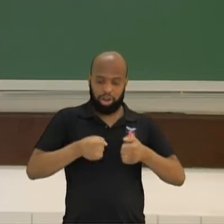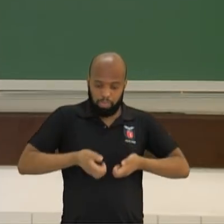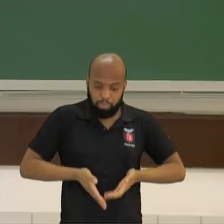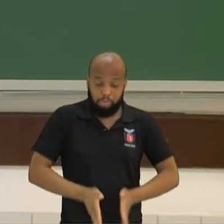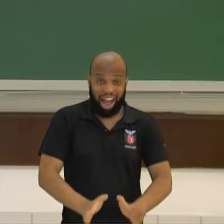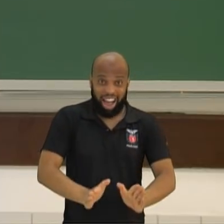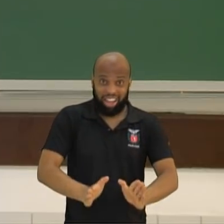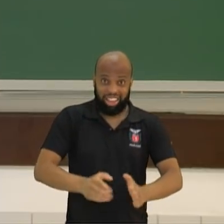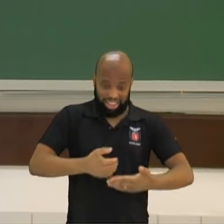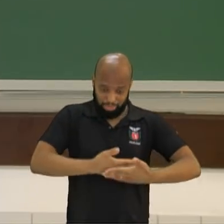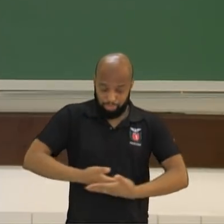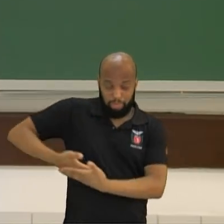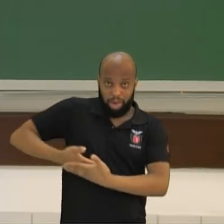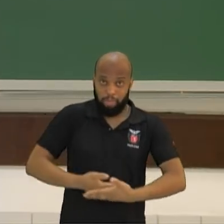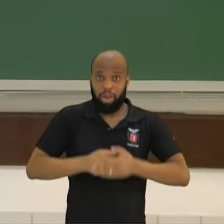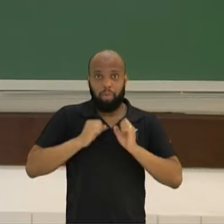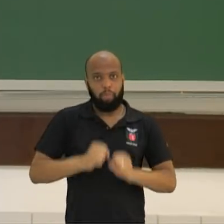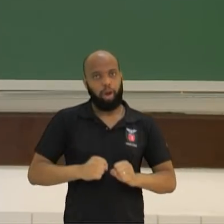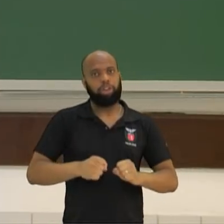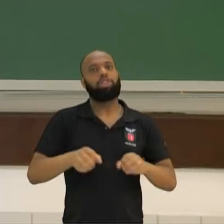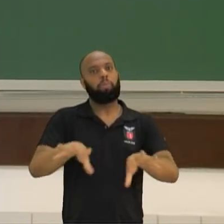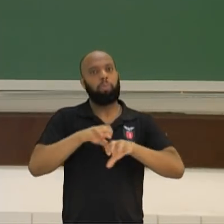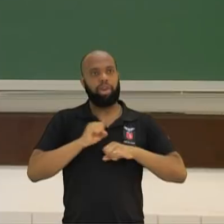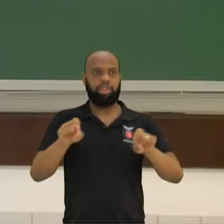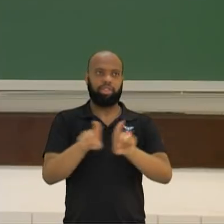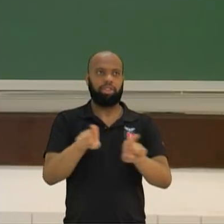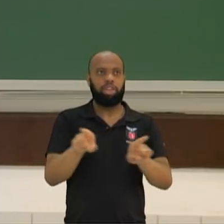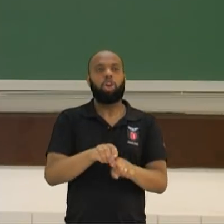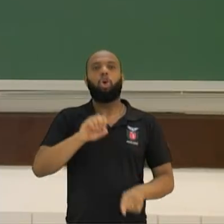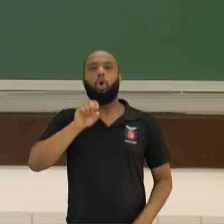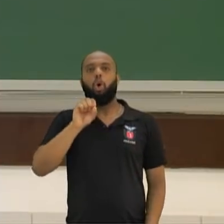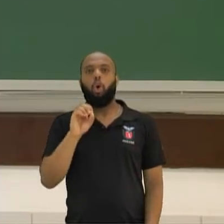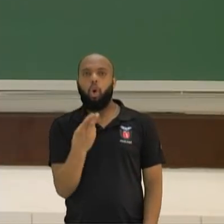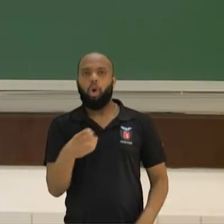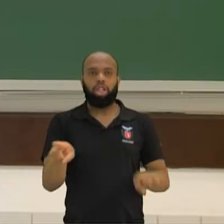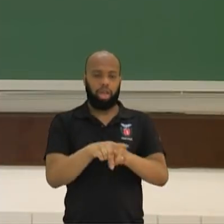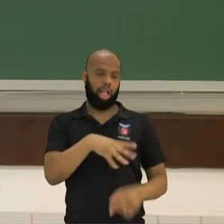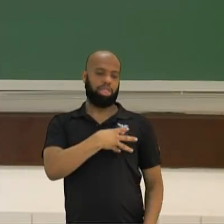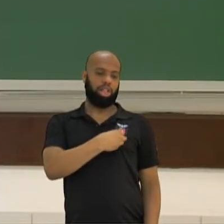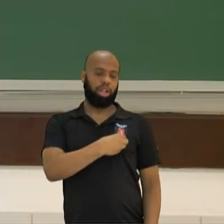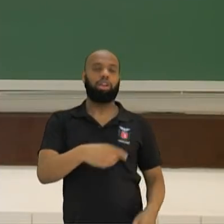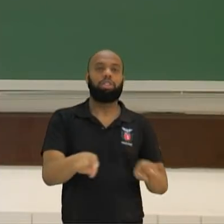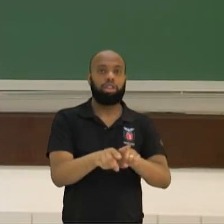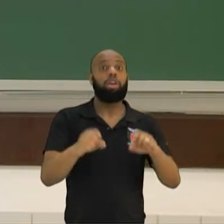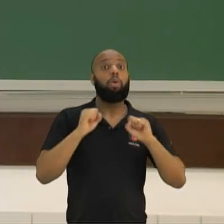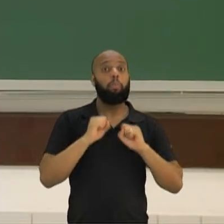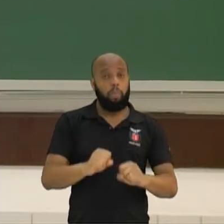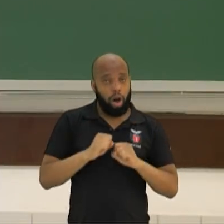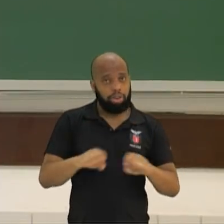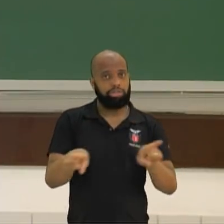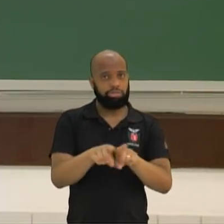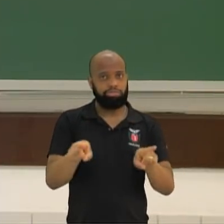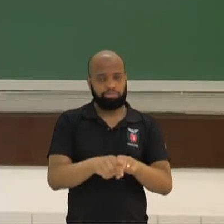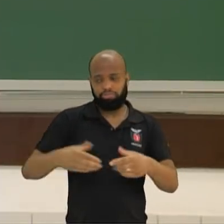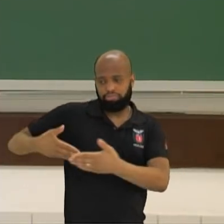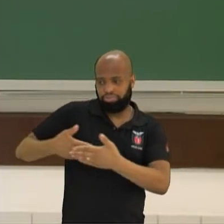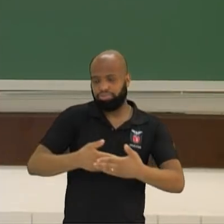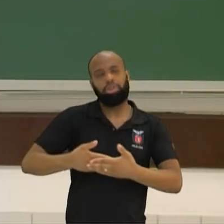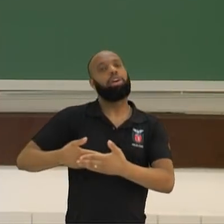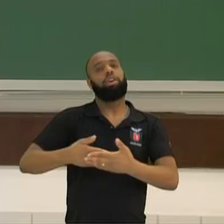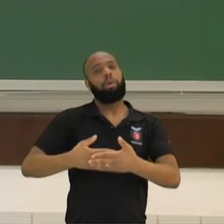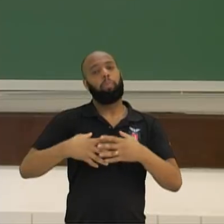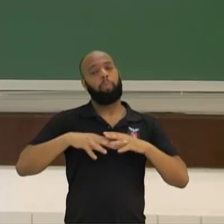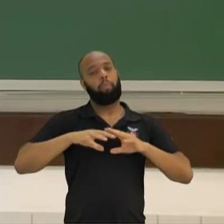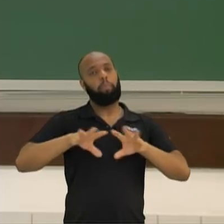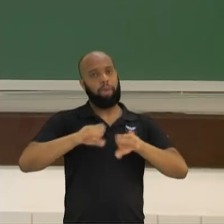o parto, pode acontecer pelo aleitamento materno. Então, é essencial, né, que essa mãe se ela for portadora